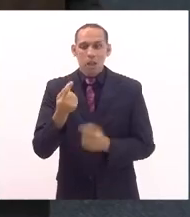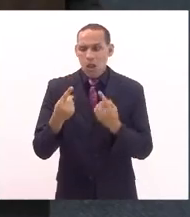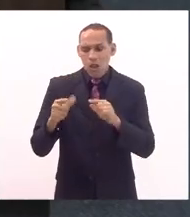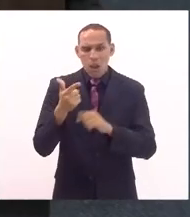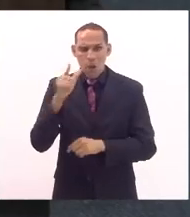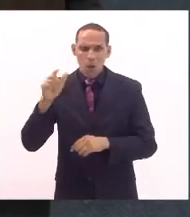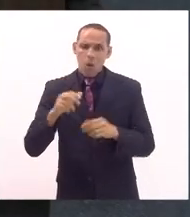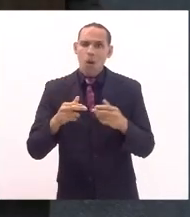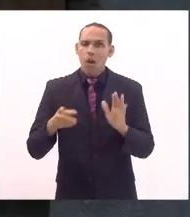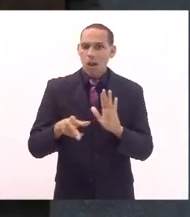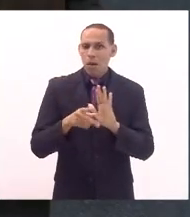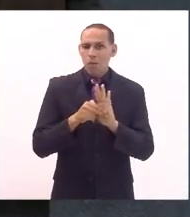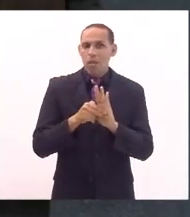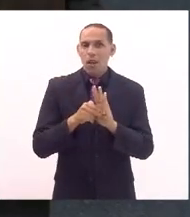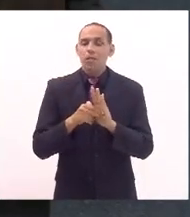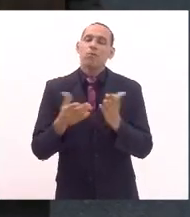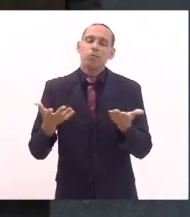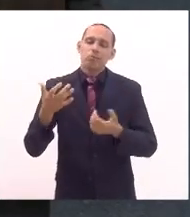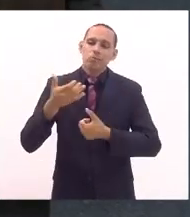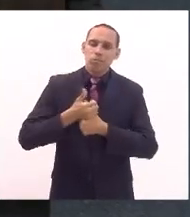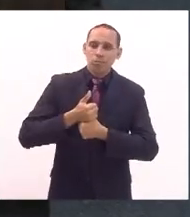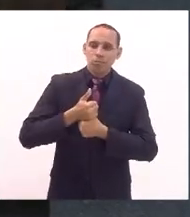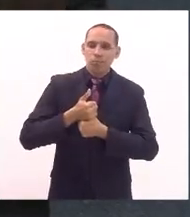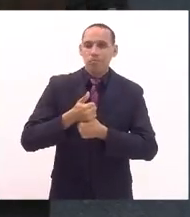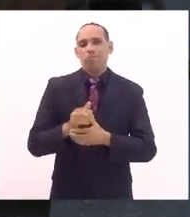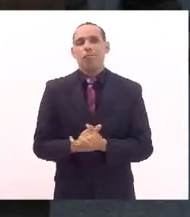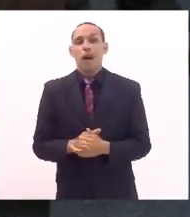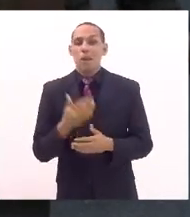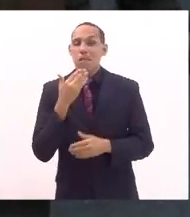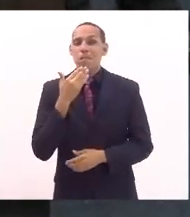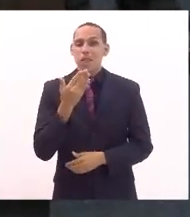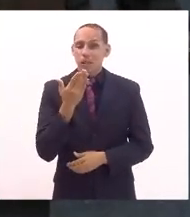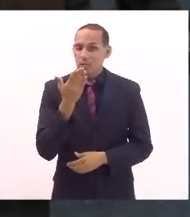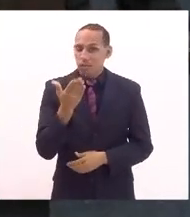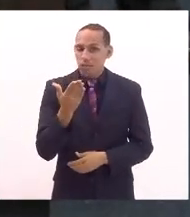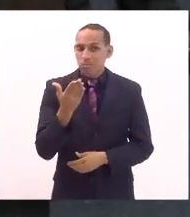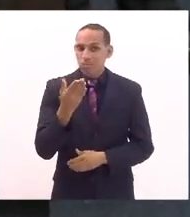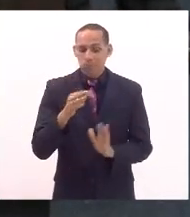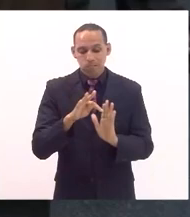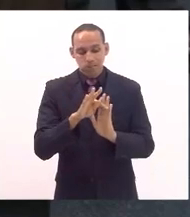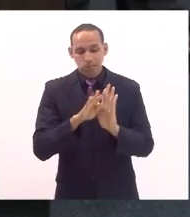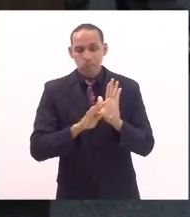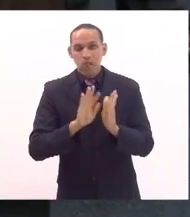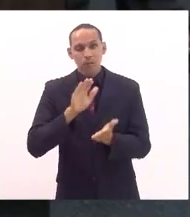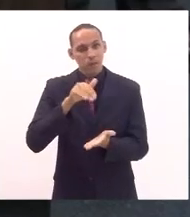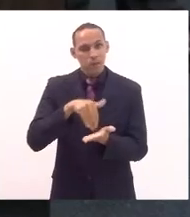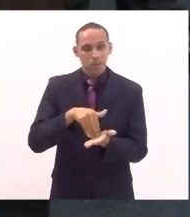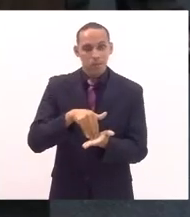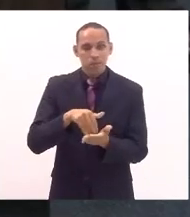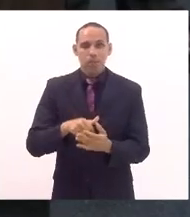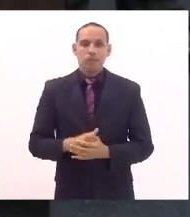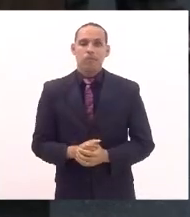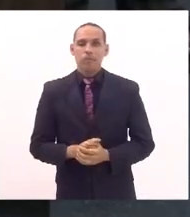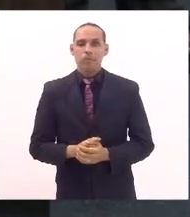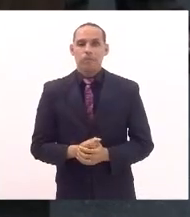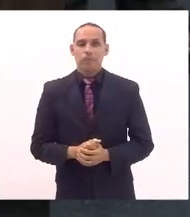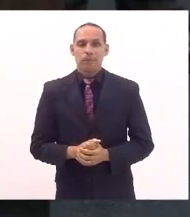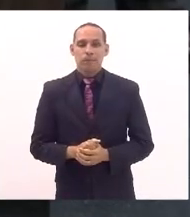concluindo o substitutivo e solicitando a vossa excelência' forma de redação final